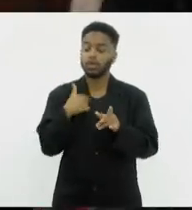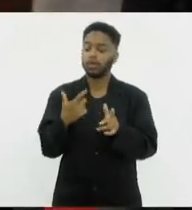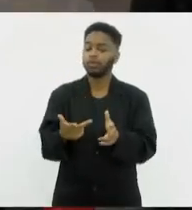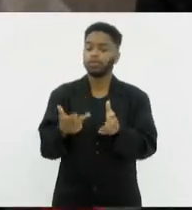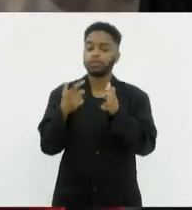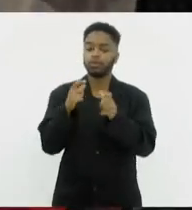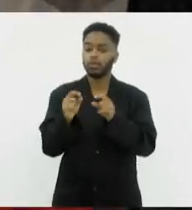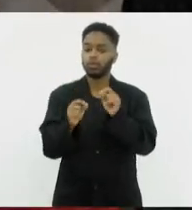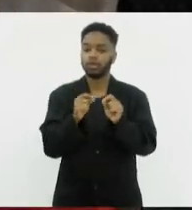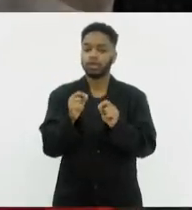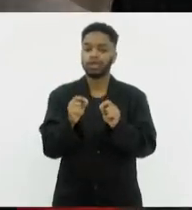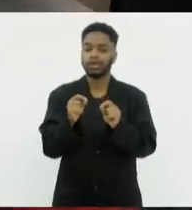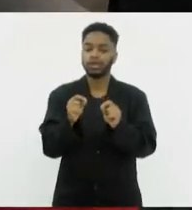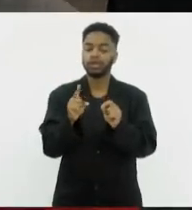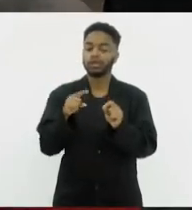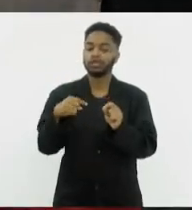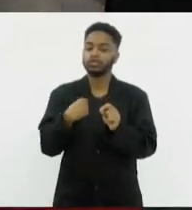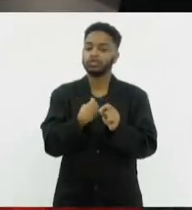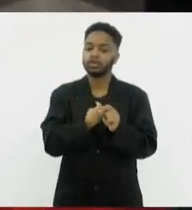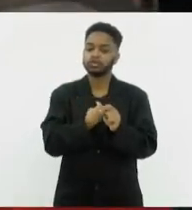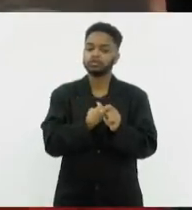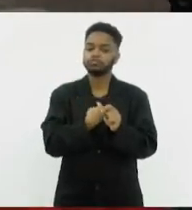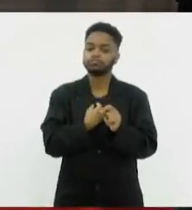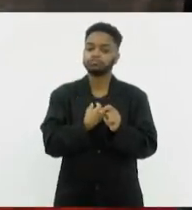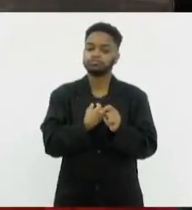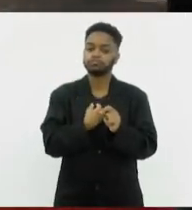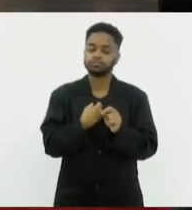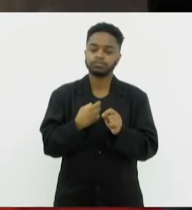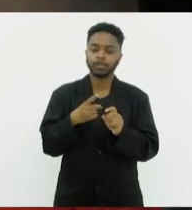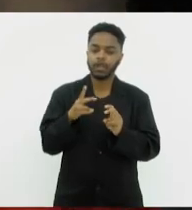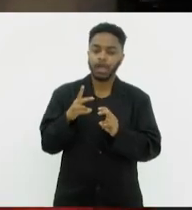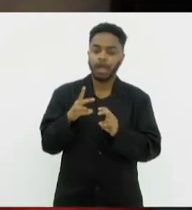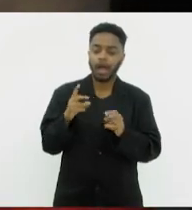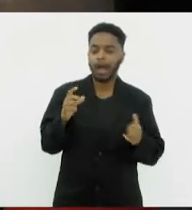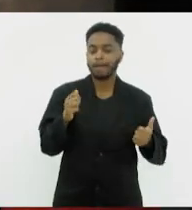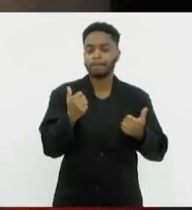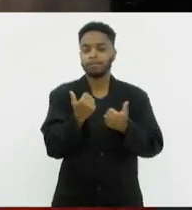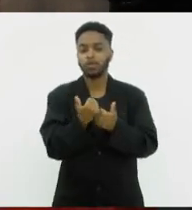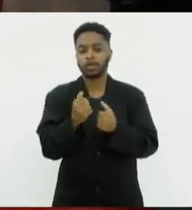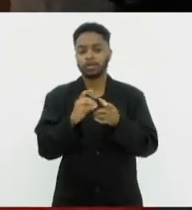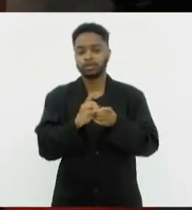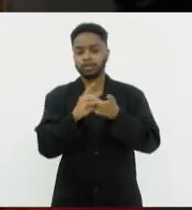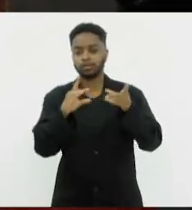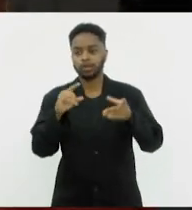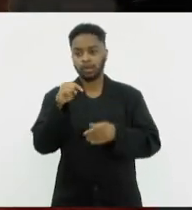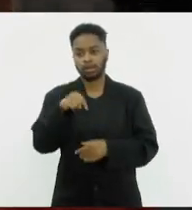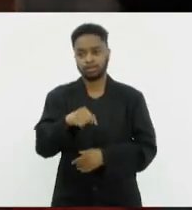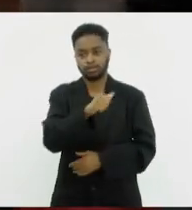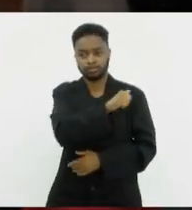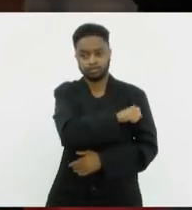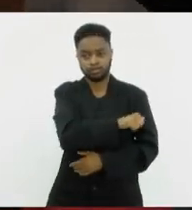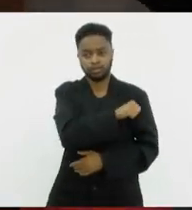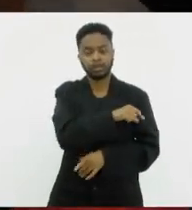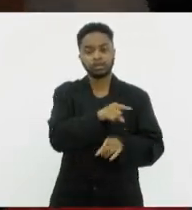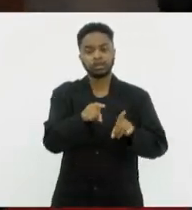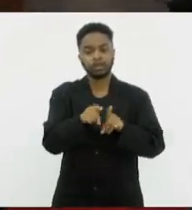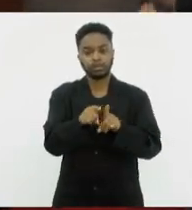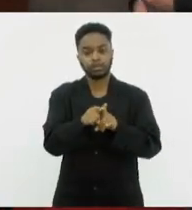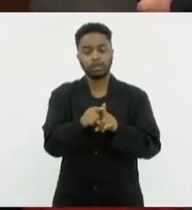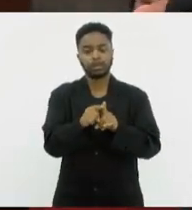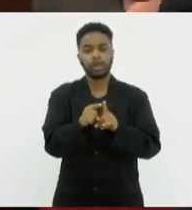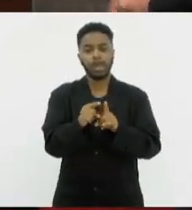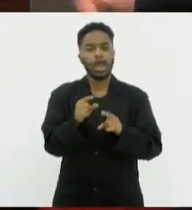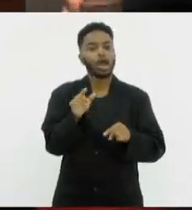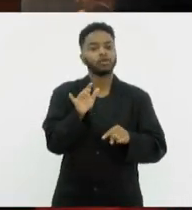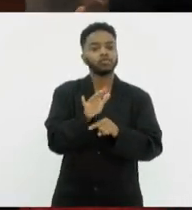um gesto da gente fortalecer a democracia do nosso Estado, fortalecendo o direito de participação,